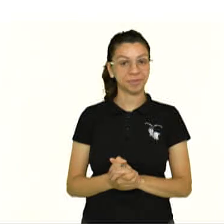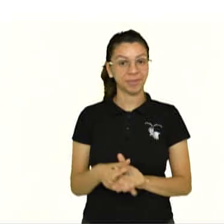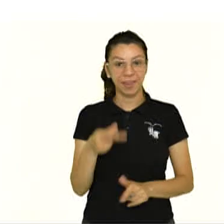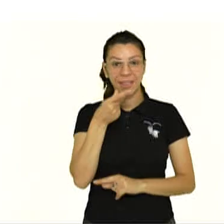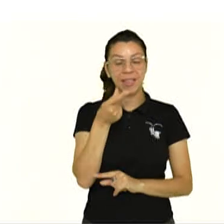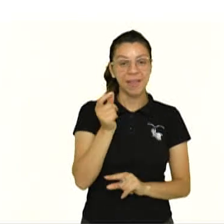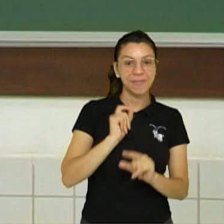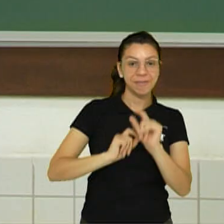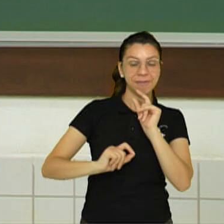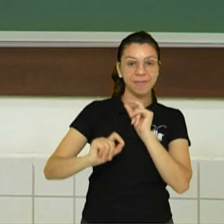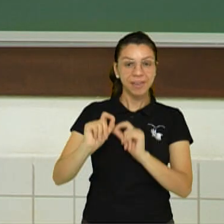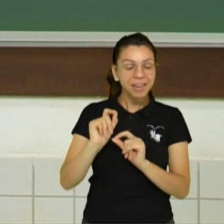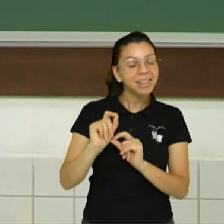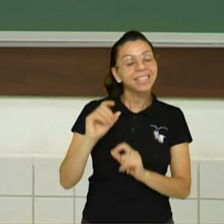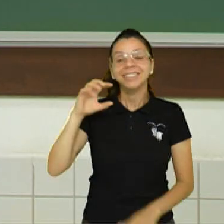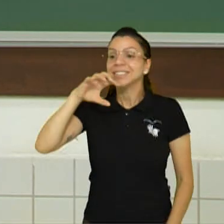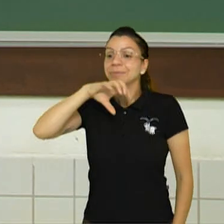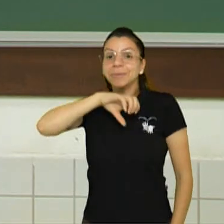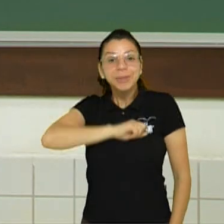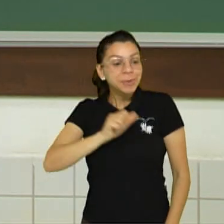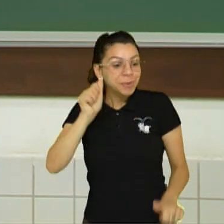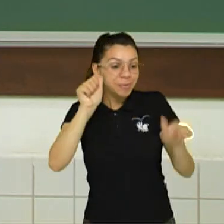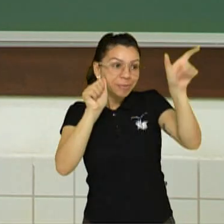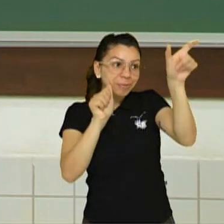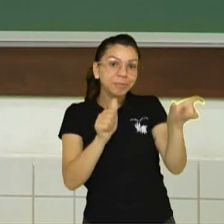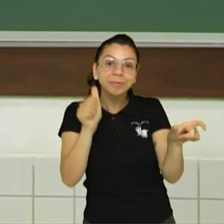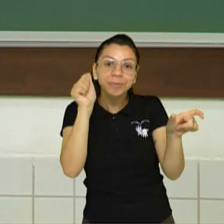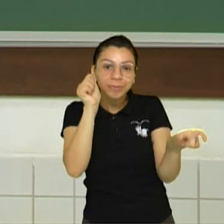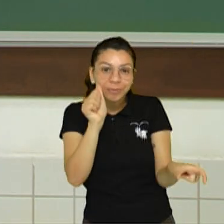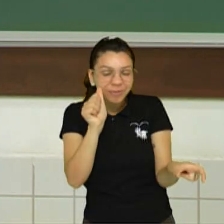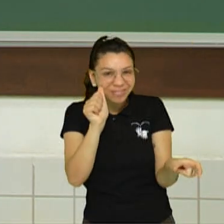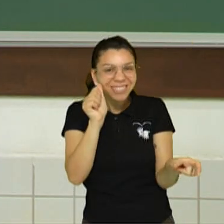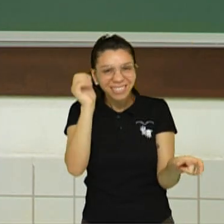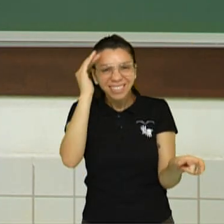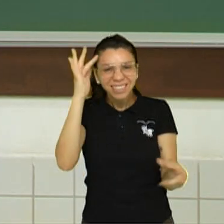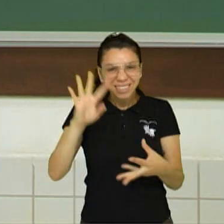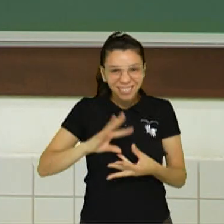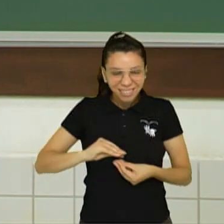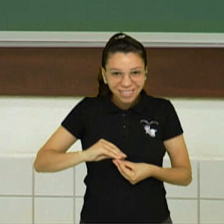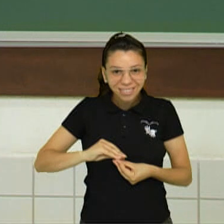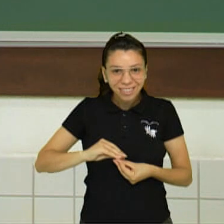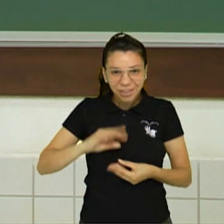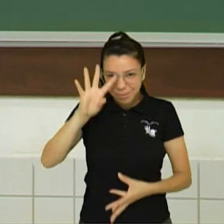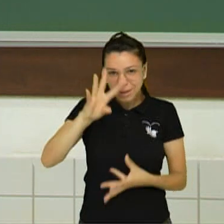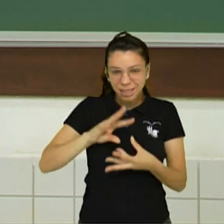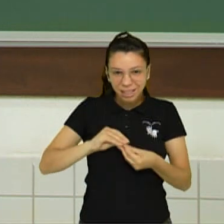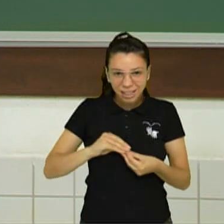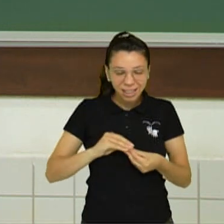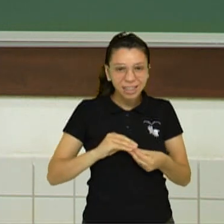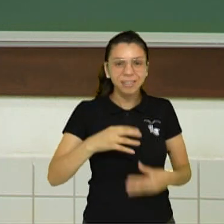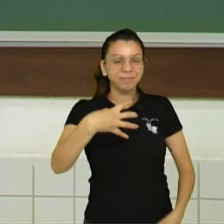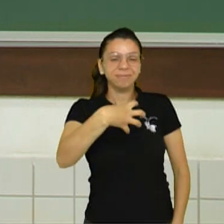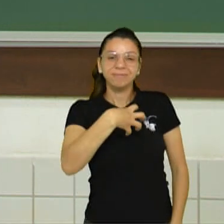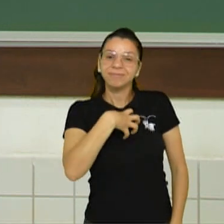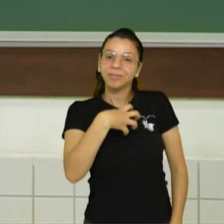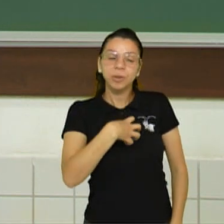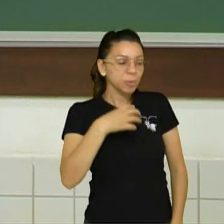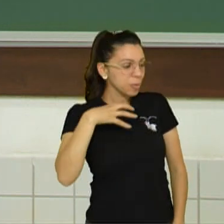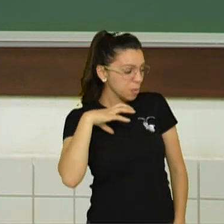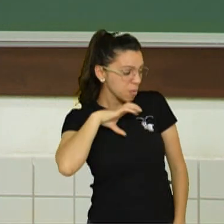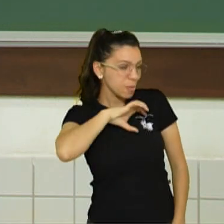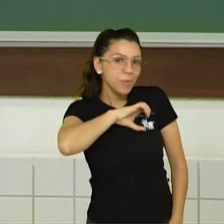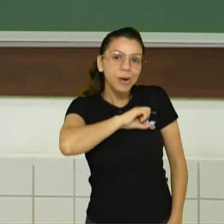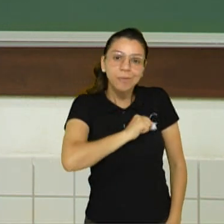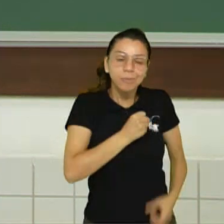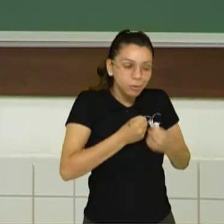alguém por quem ele se apaixonou. Então, estão vendo aqui o tema do lírico? Está falando já dos sentimentos, o amor